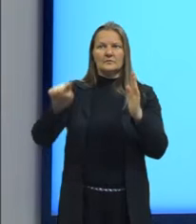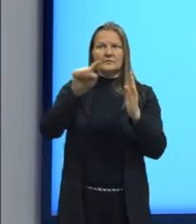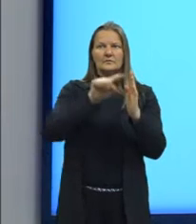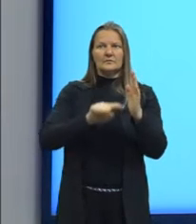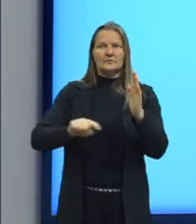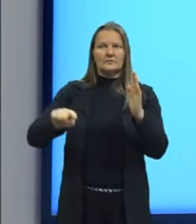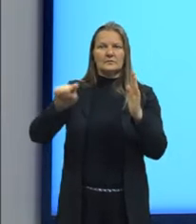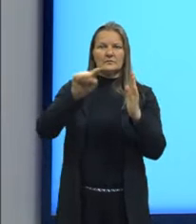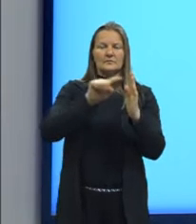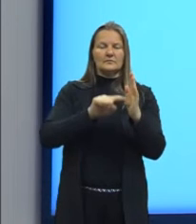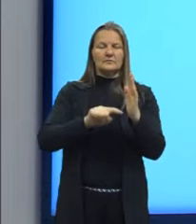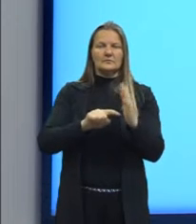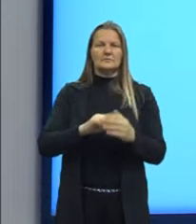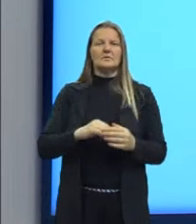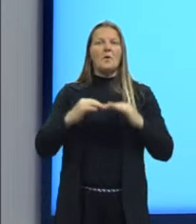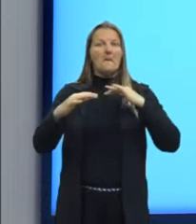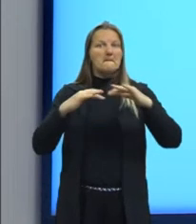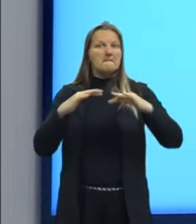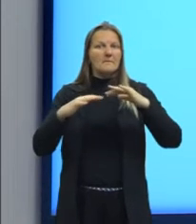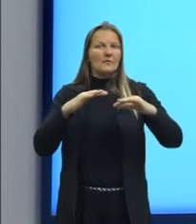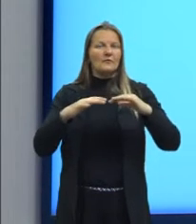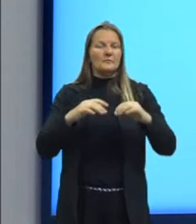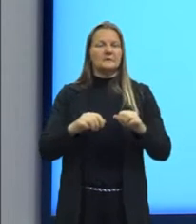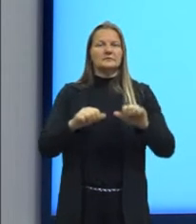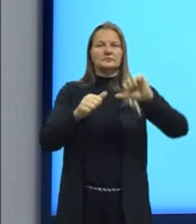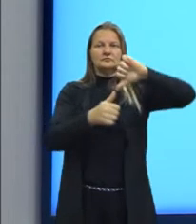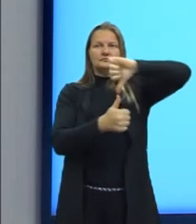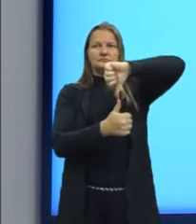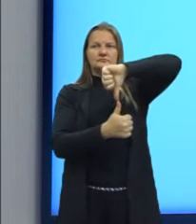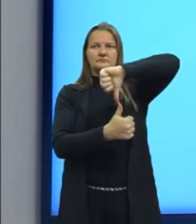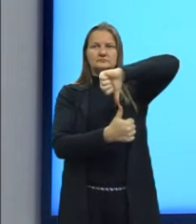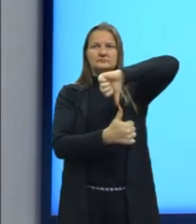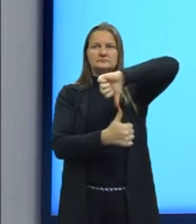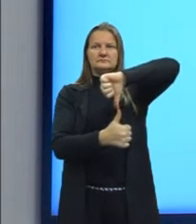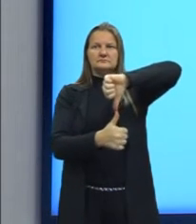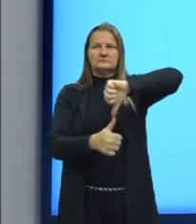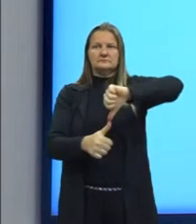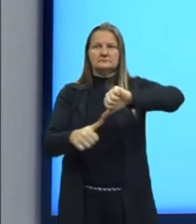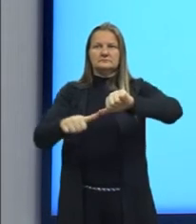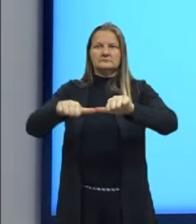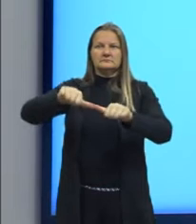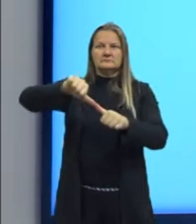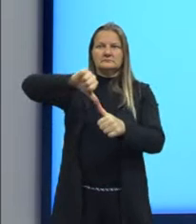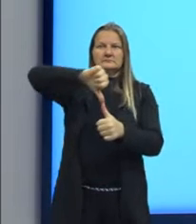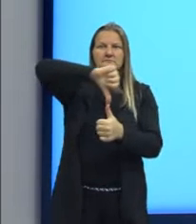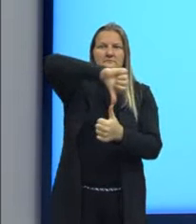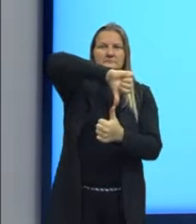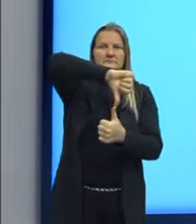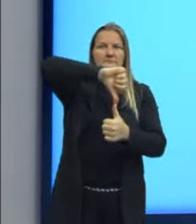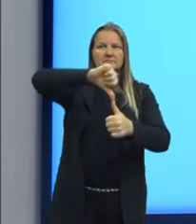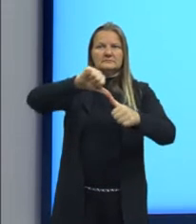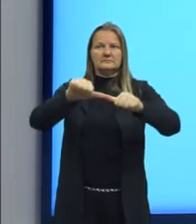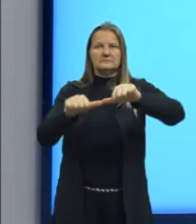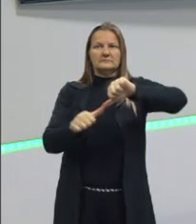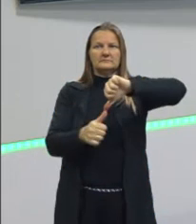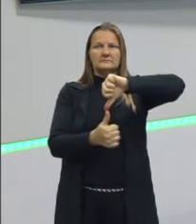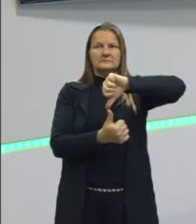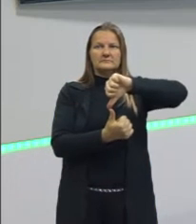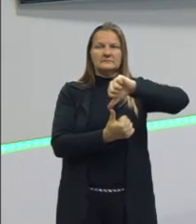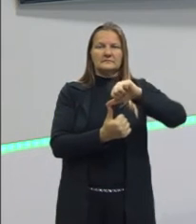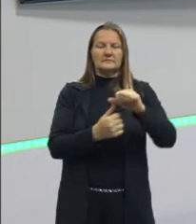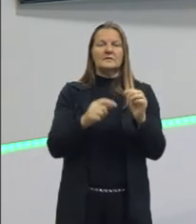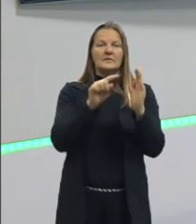mas o que que é isso né A projeção então de um círculo em uma forma de onda a gente vai ver